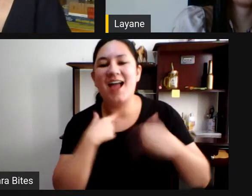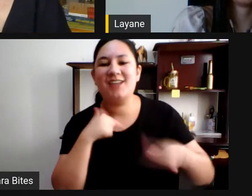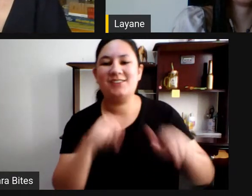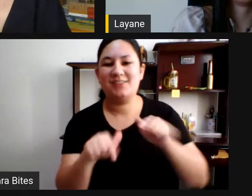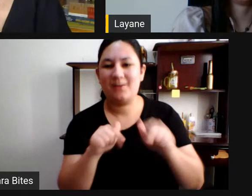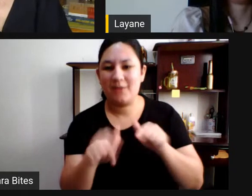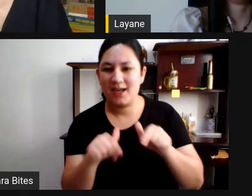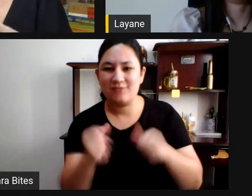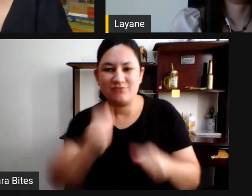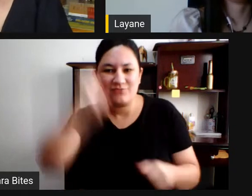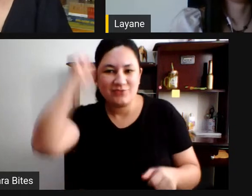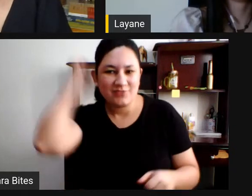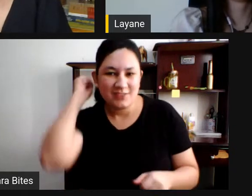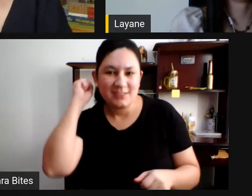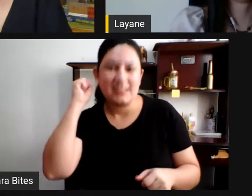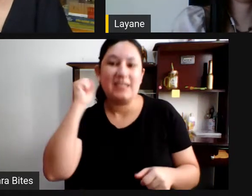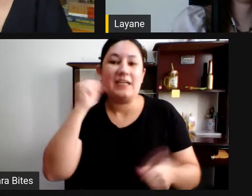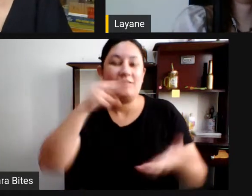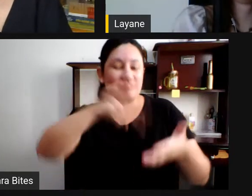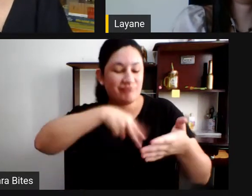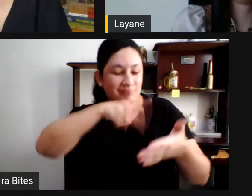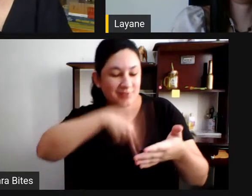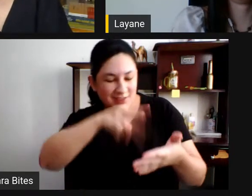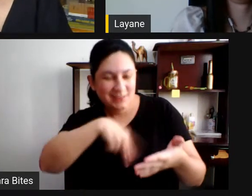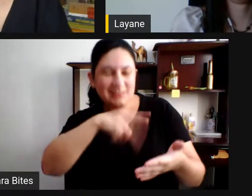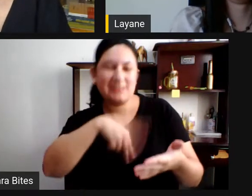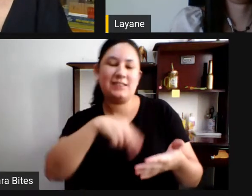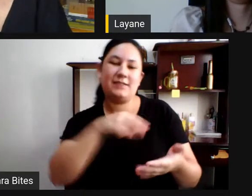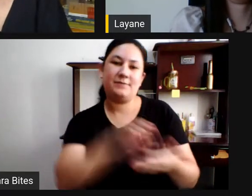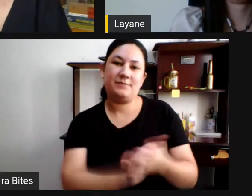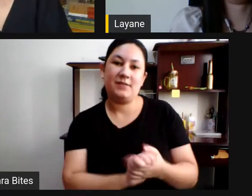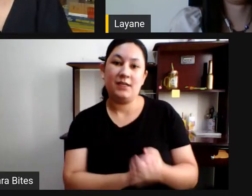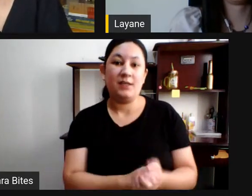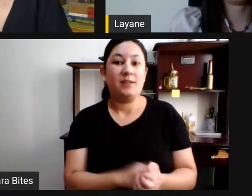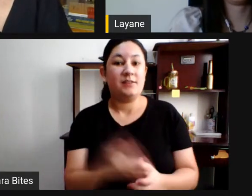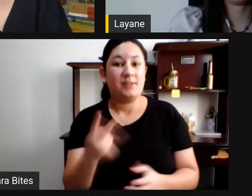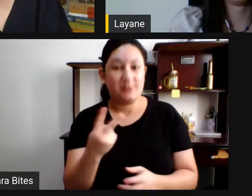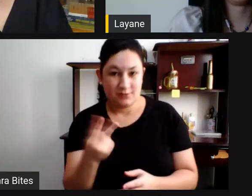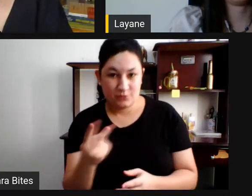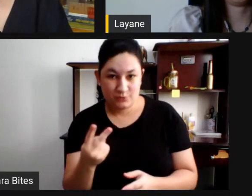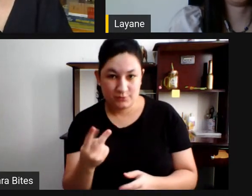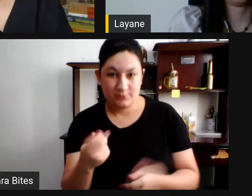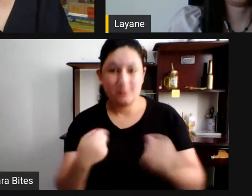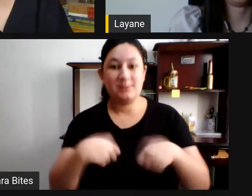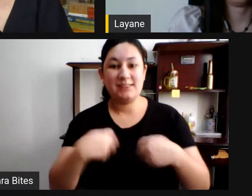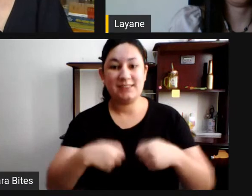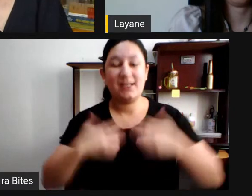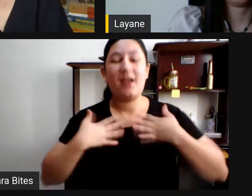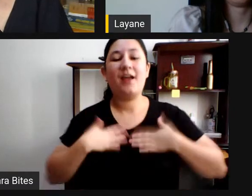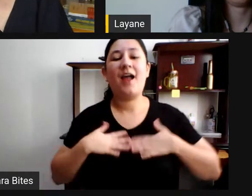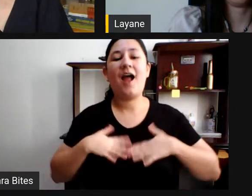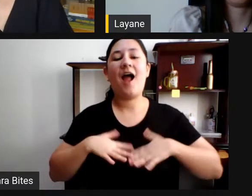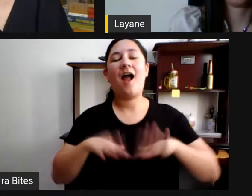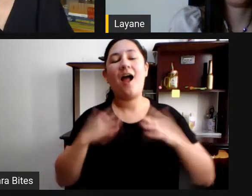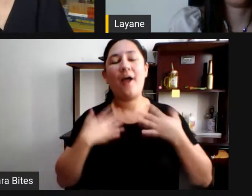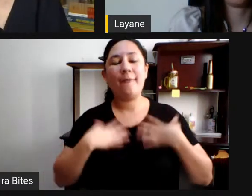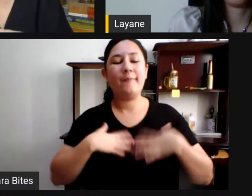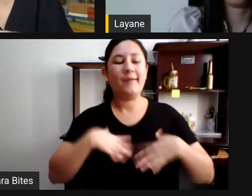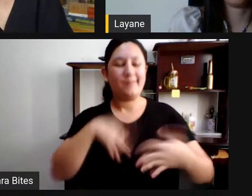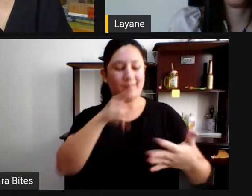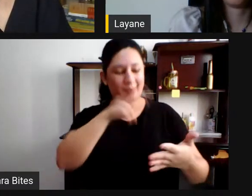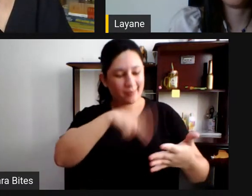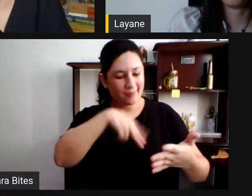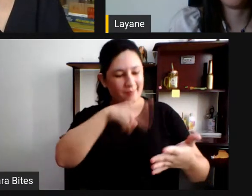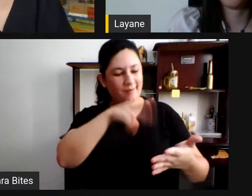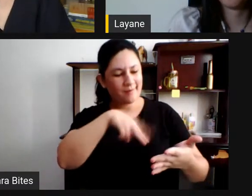está no manuscrito em segundo lugar com calma e tranquilidade com o tipo de leitura que um manuscrito vai